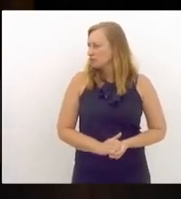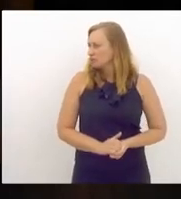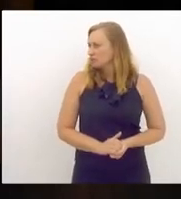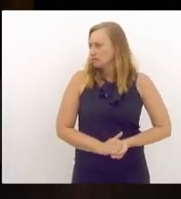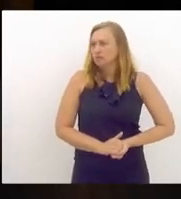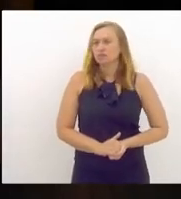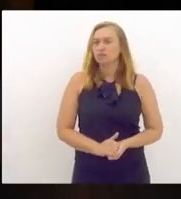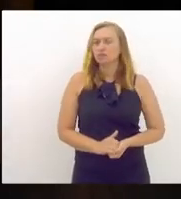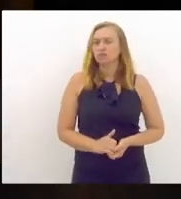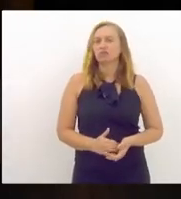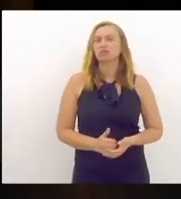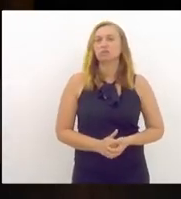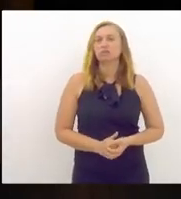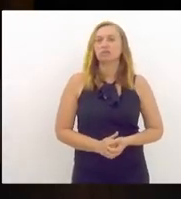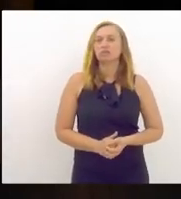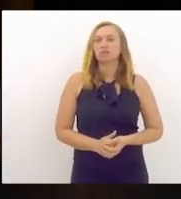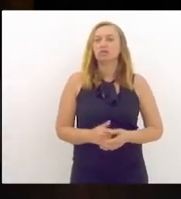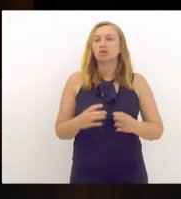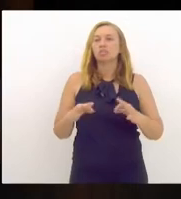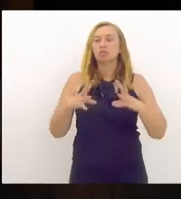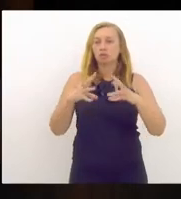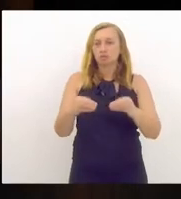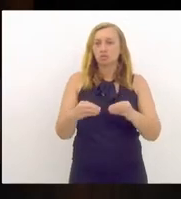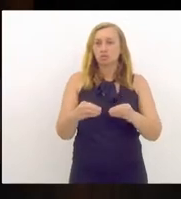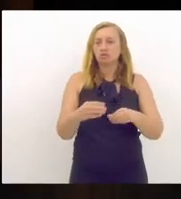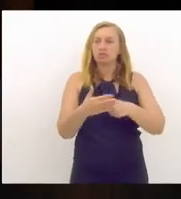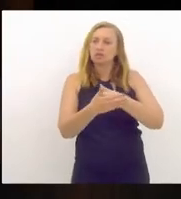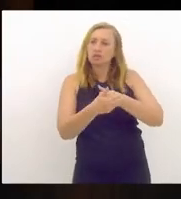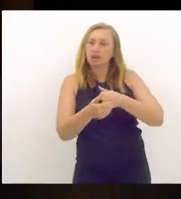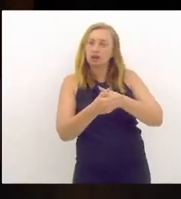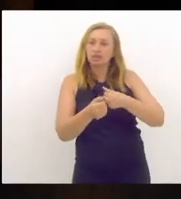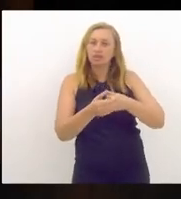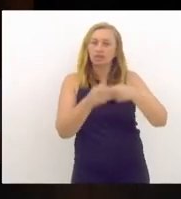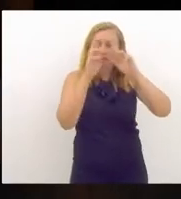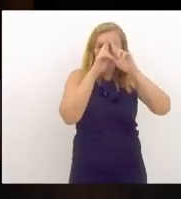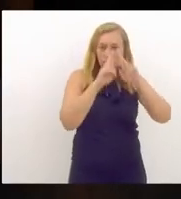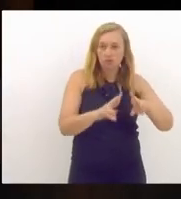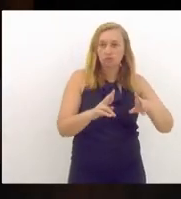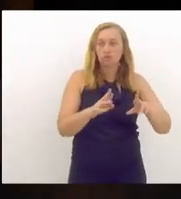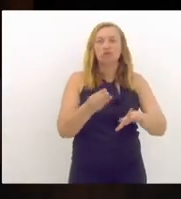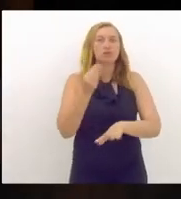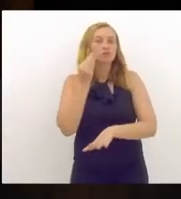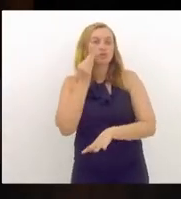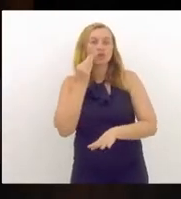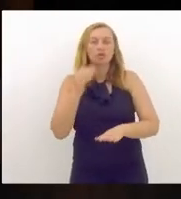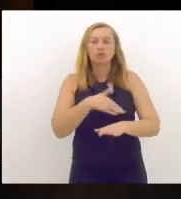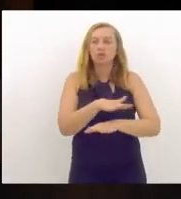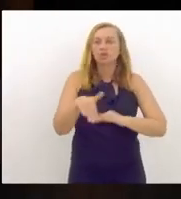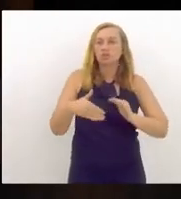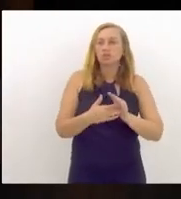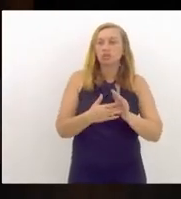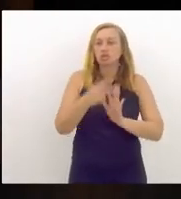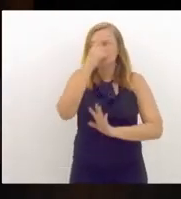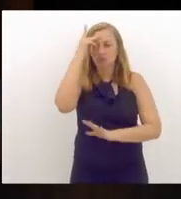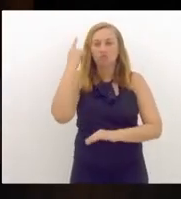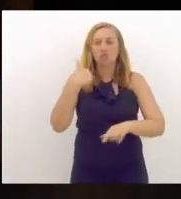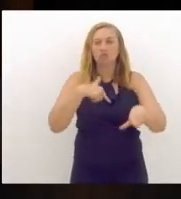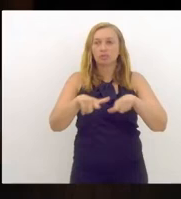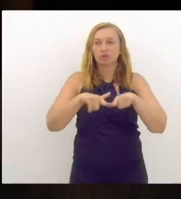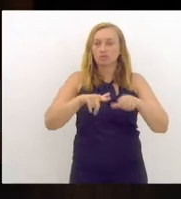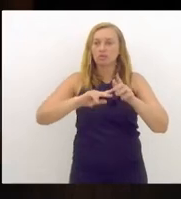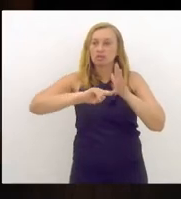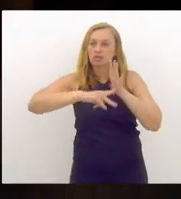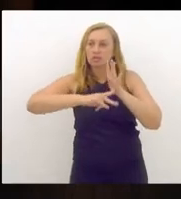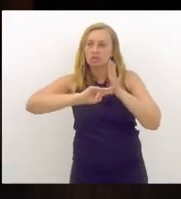junto com essa equipe maravilhosa tudo que ela fez por todo carinho todo respeito Cadê mostrou para todos os trabalhadores para todas as sindicalistas por todos